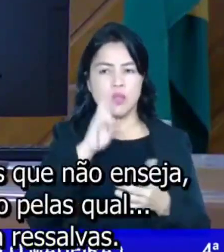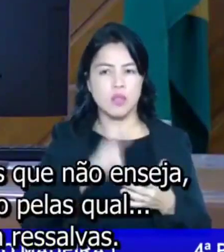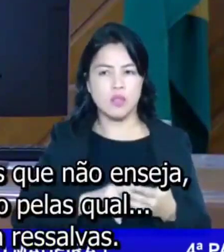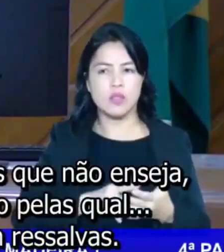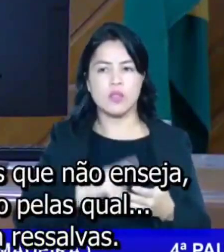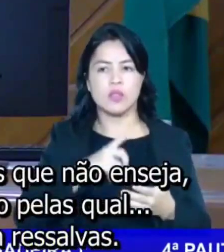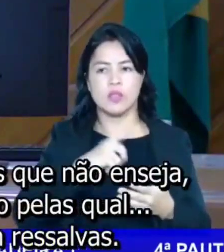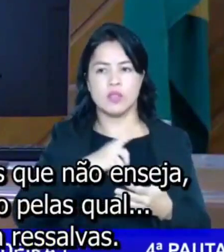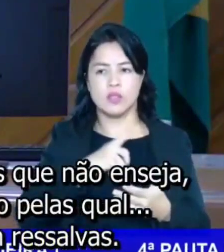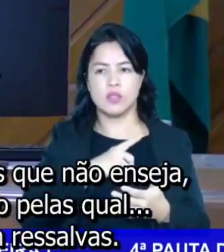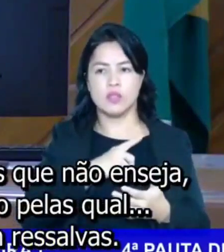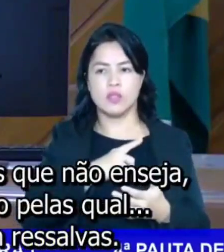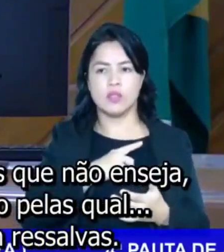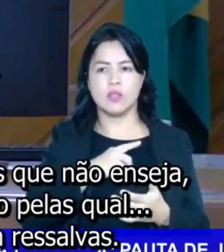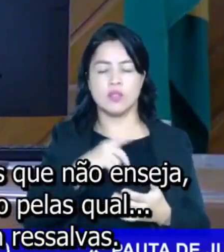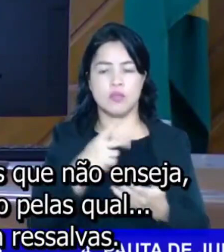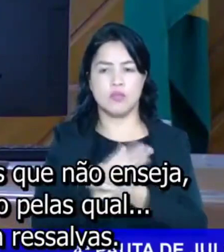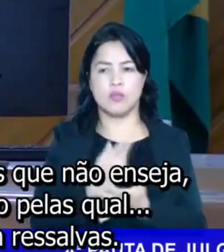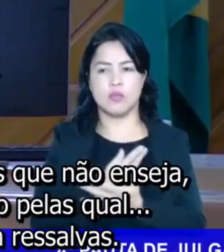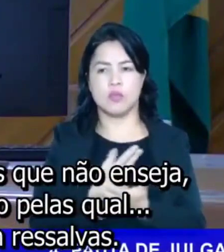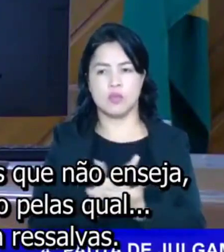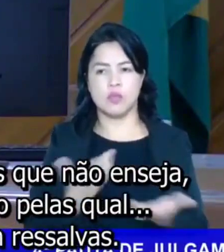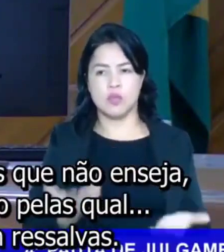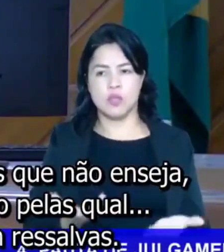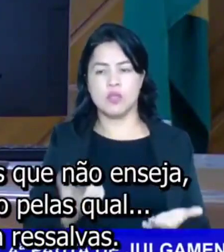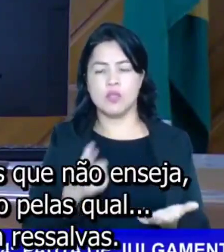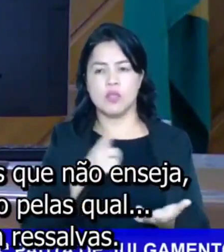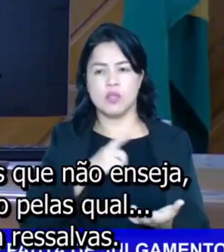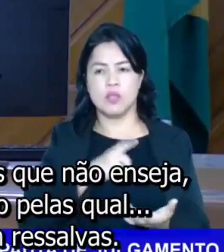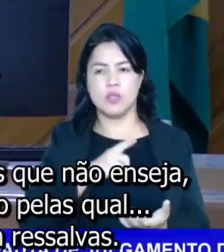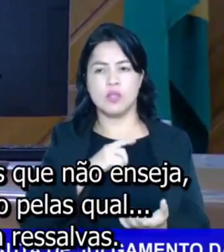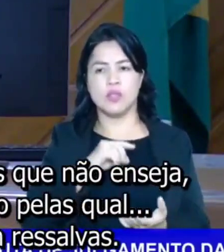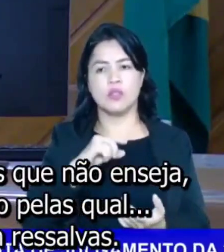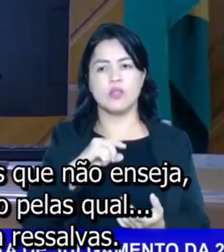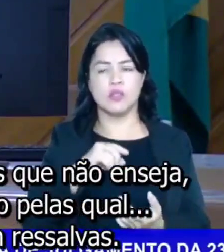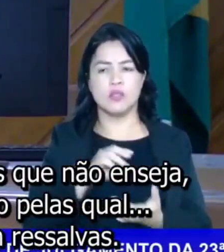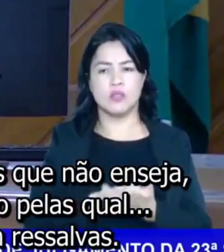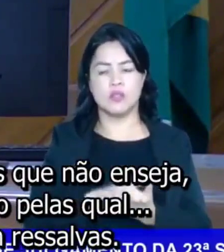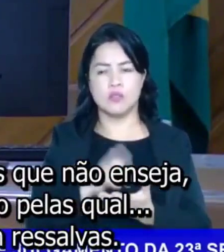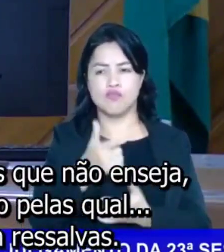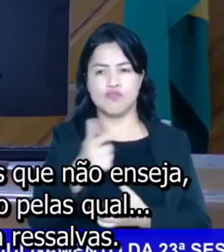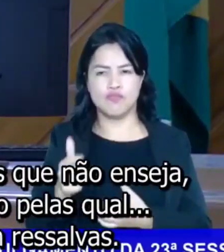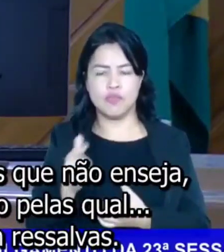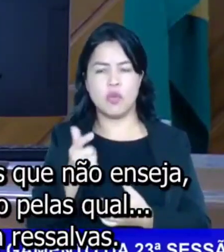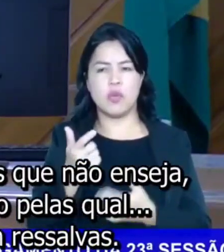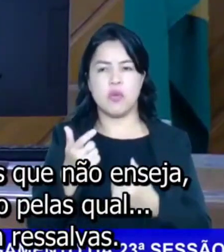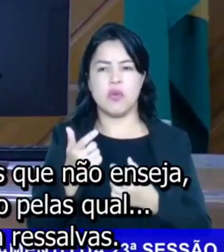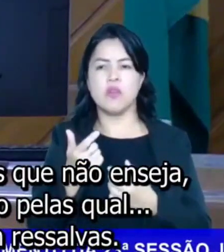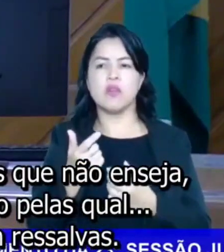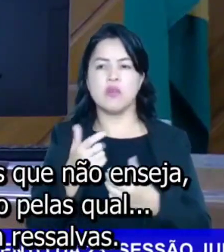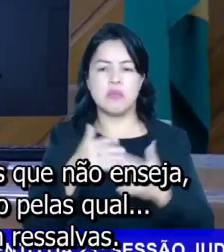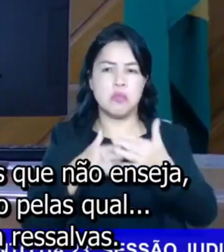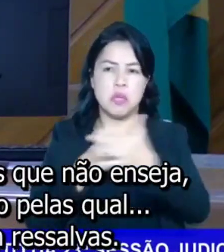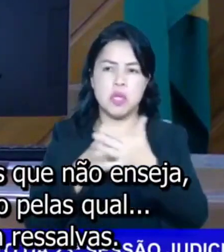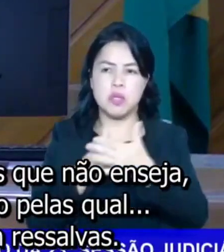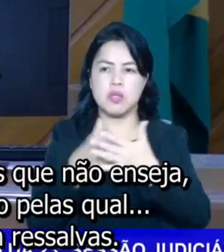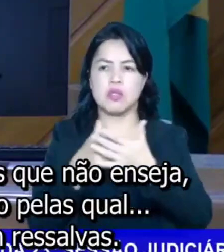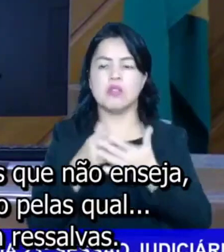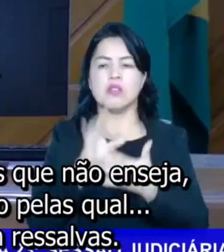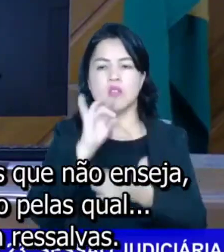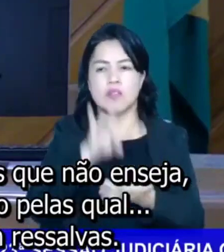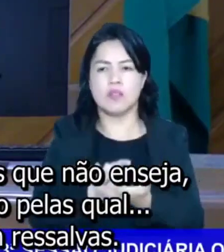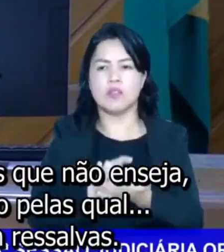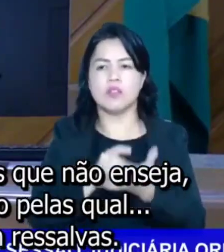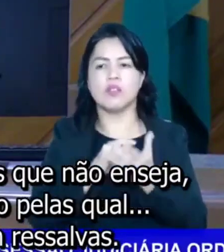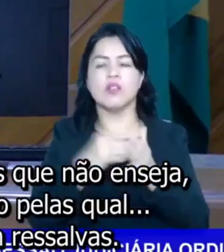foi a intempestividade, falha essa formal e insanável, mas que não enseja ou não impede a efetiva